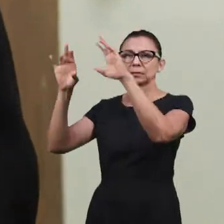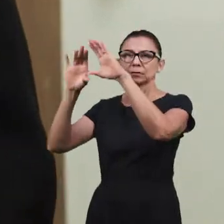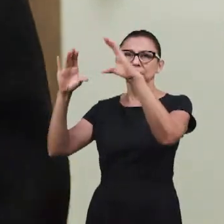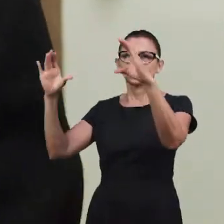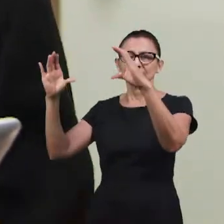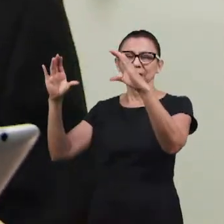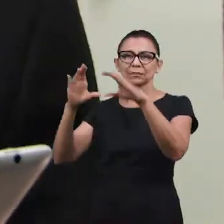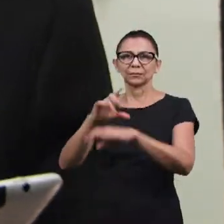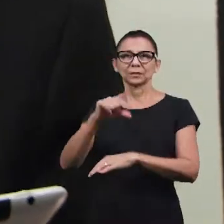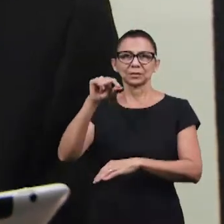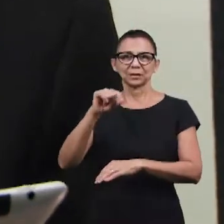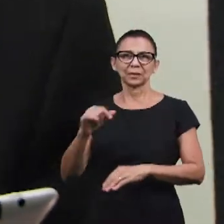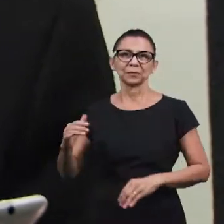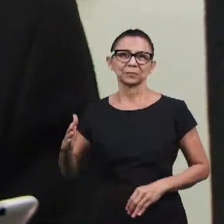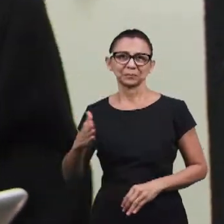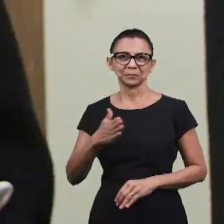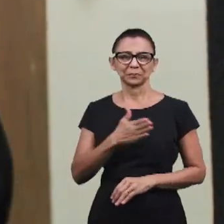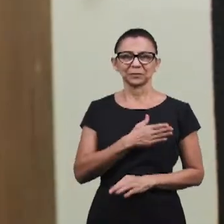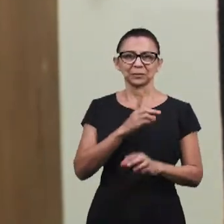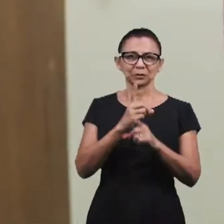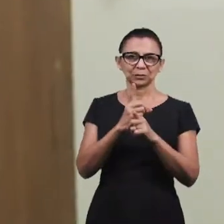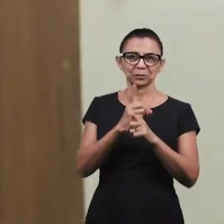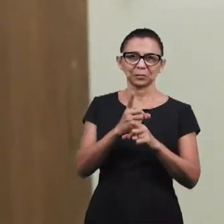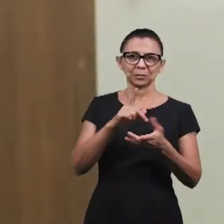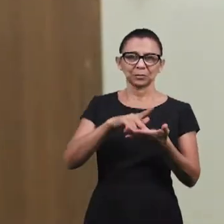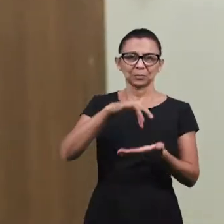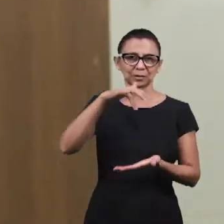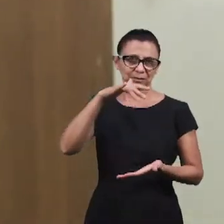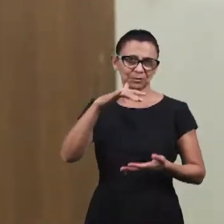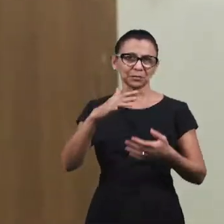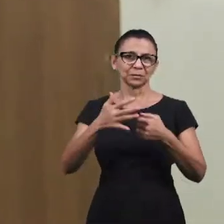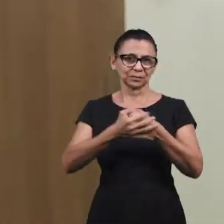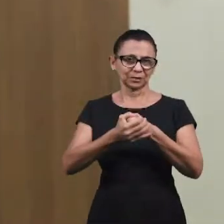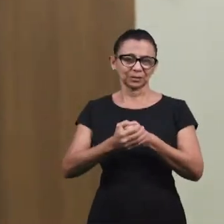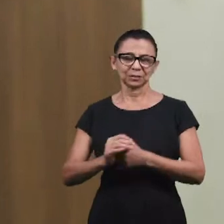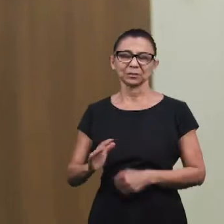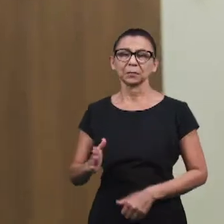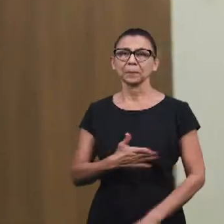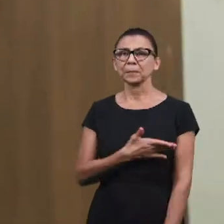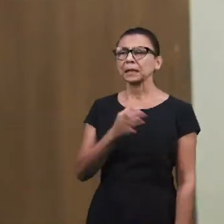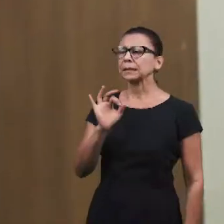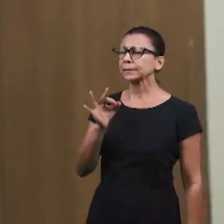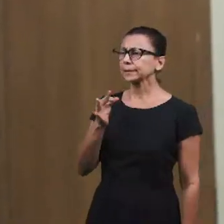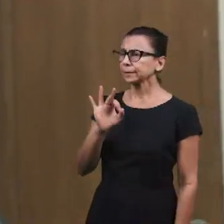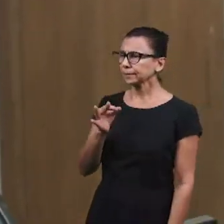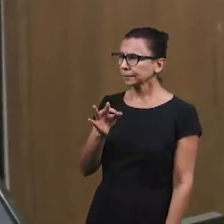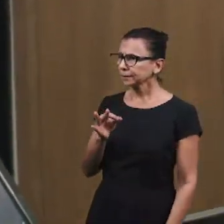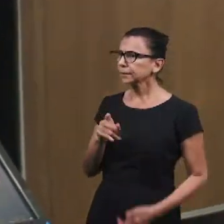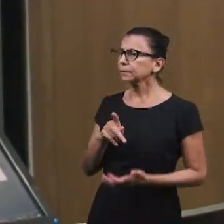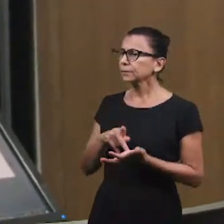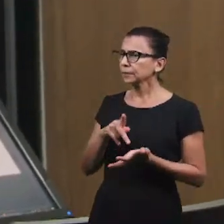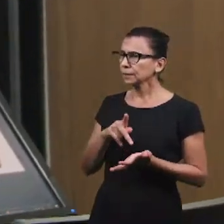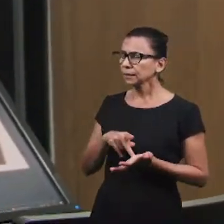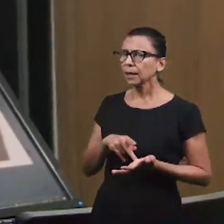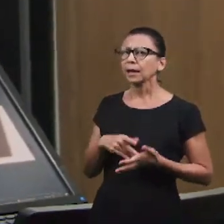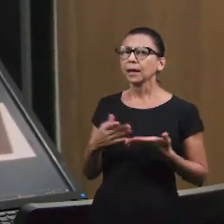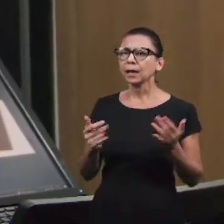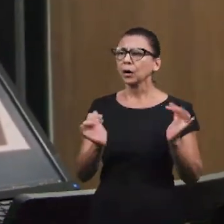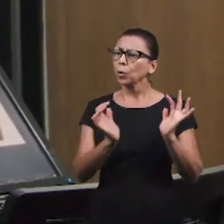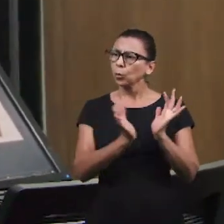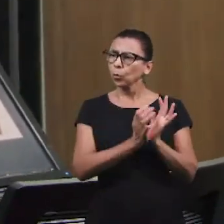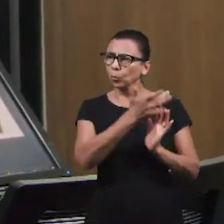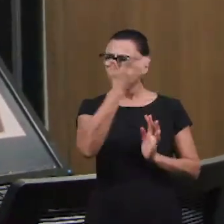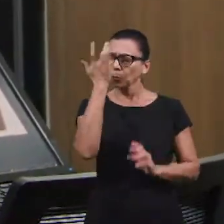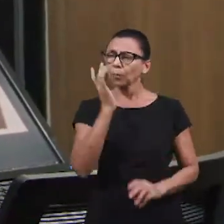Senhor Jesus, Eduarda. Muito bem, eu concordo plenamente com a irmã na sua resposta, porque na verdade foram os